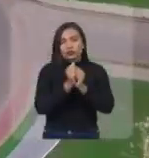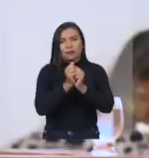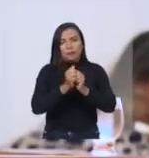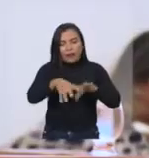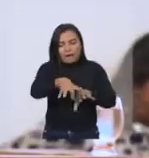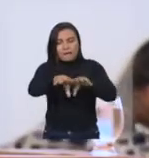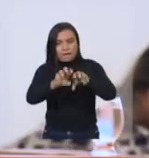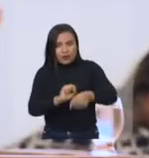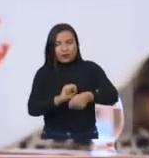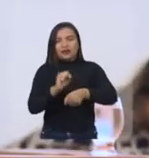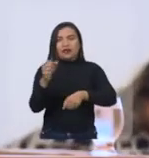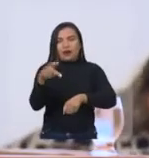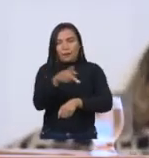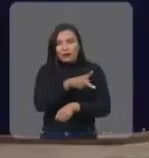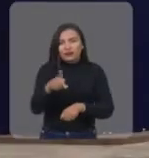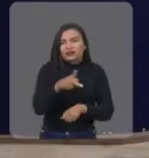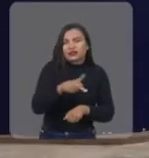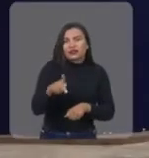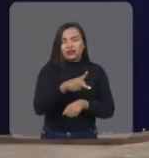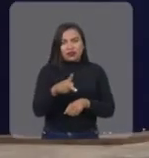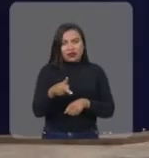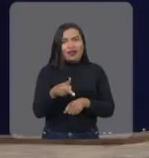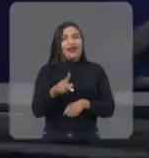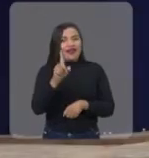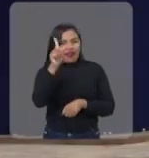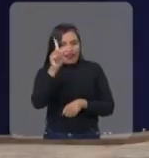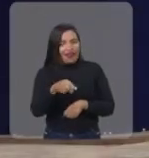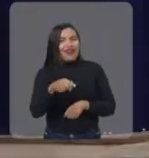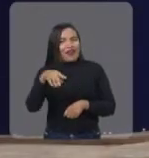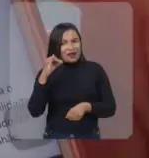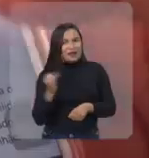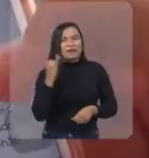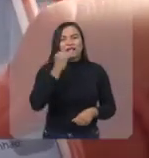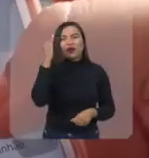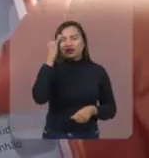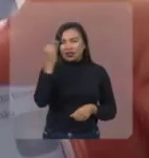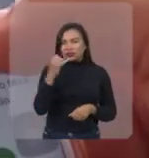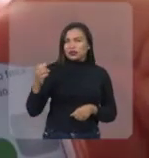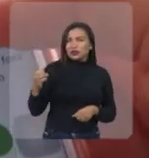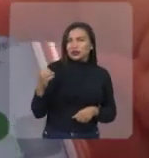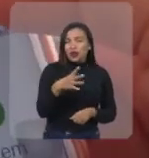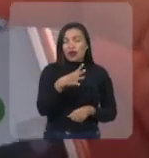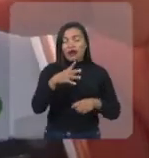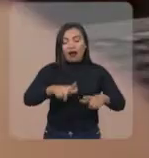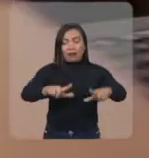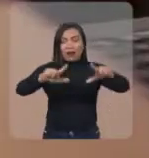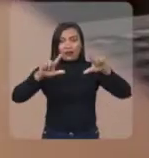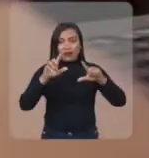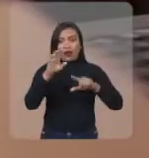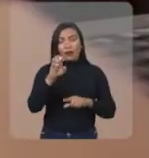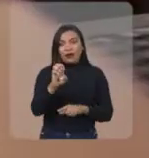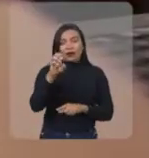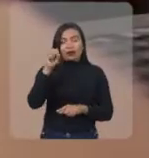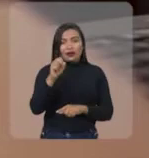docente. É a expertise da UEMA em desenvolver alternativas inovadoras por meio da plataforma Escada, aliada ao